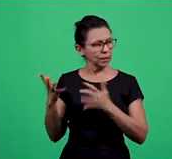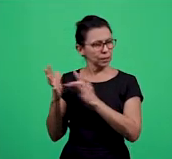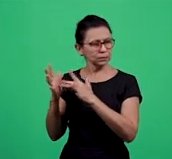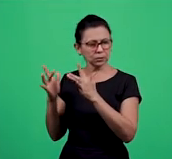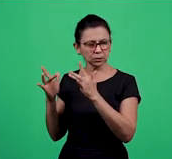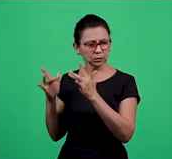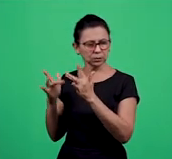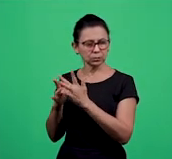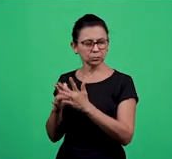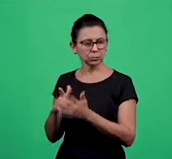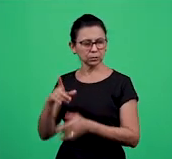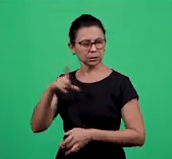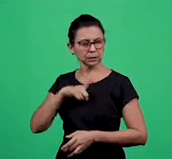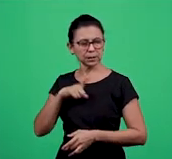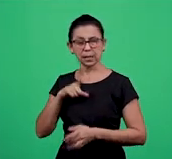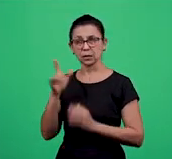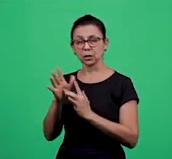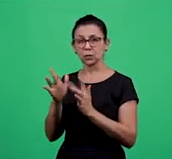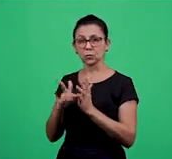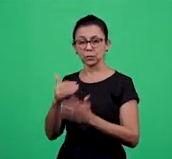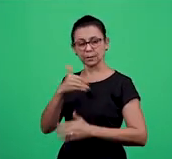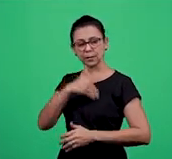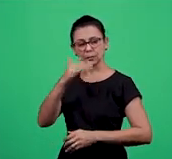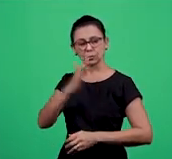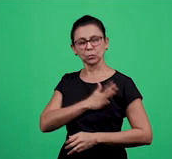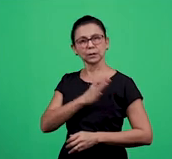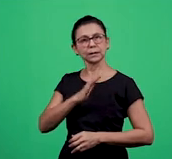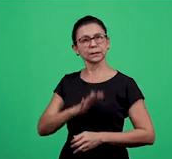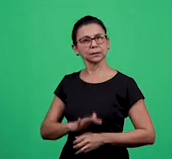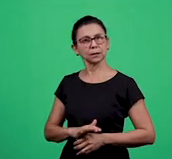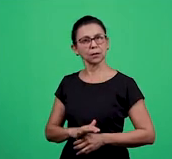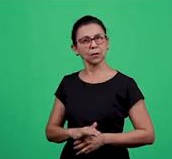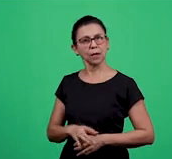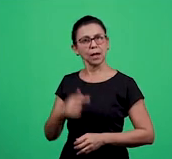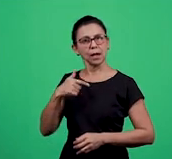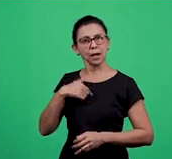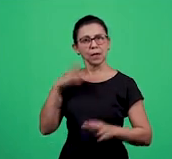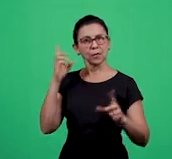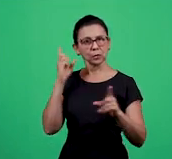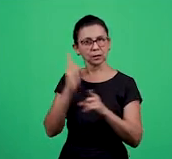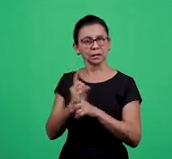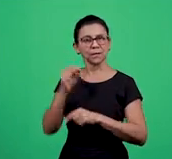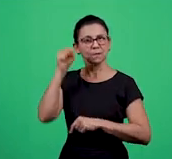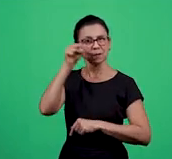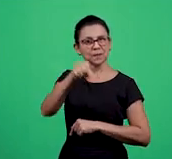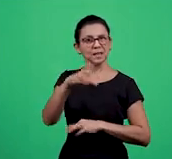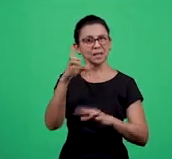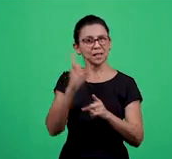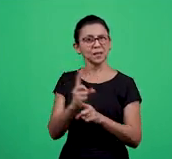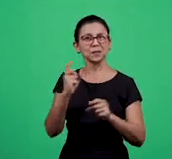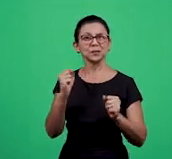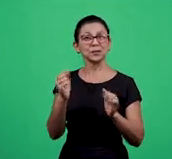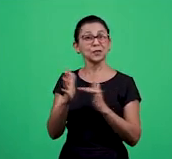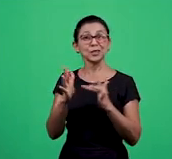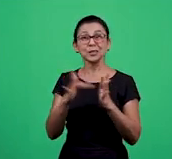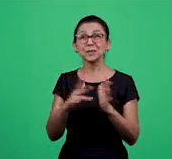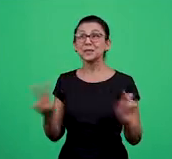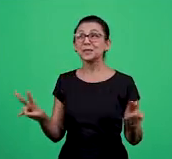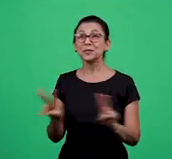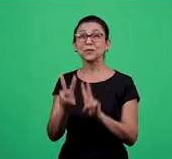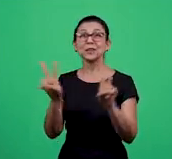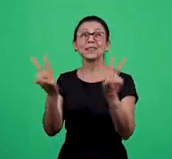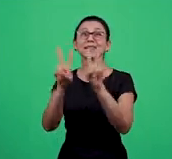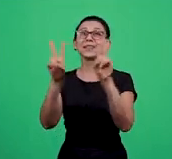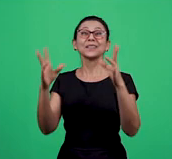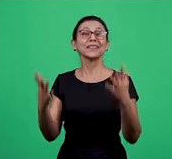tenho Jesus no meu coração. Nós achamos, você achou este tesouro de grande valor,